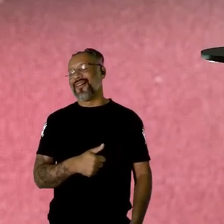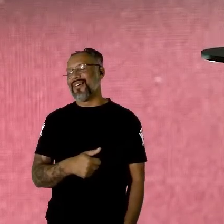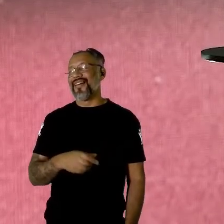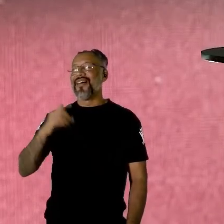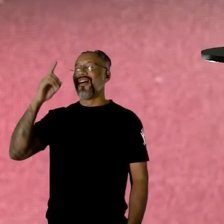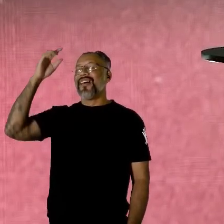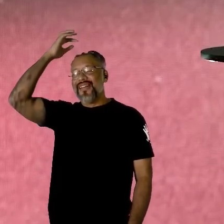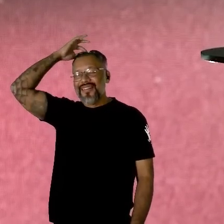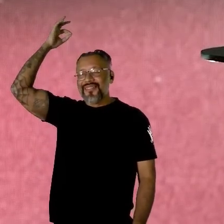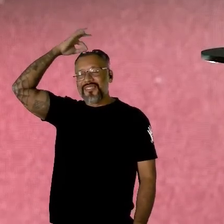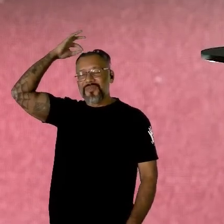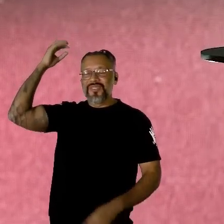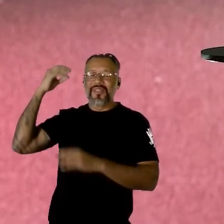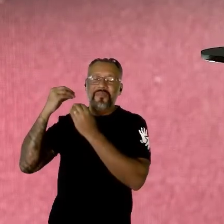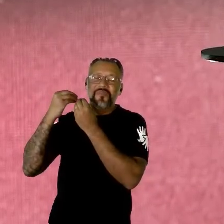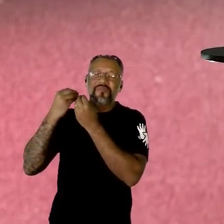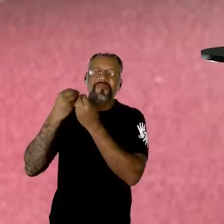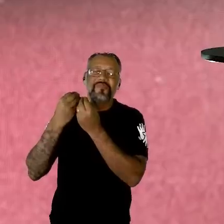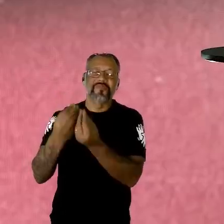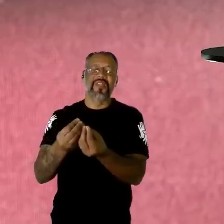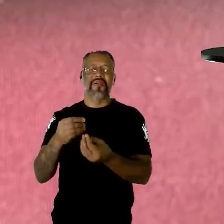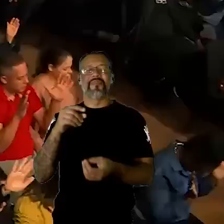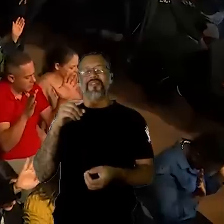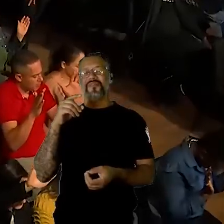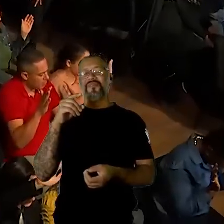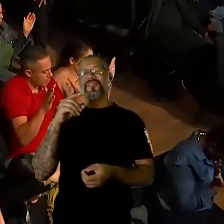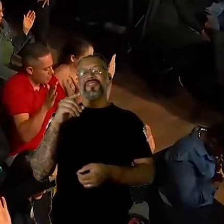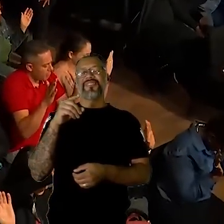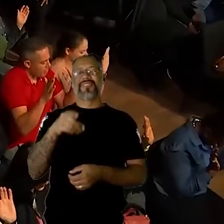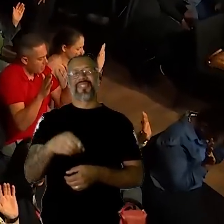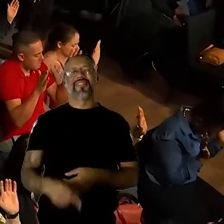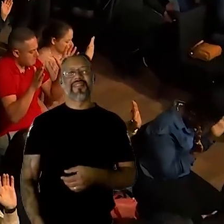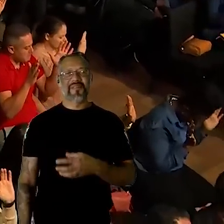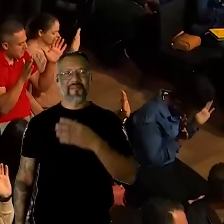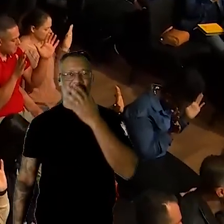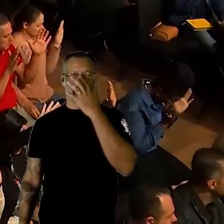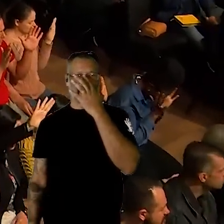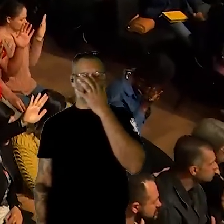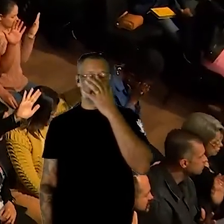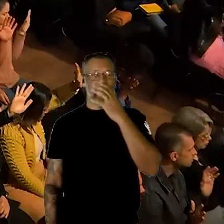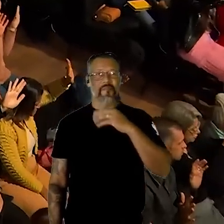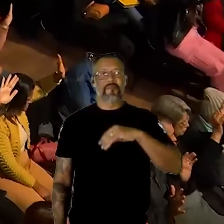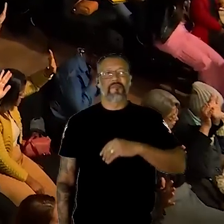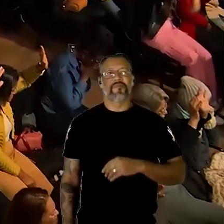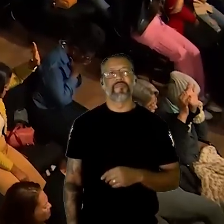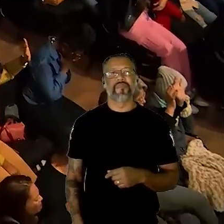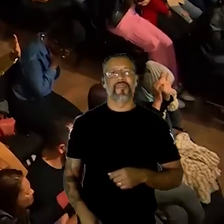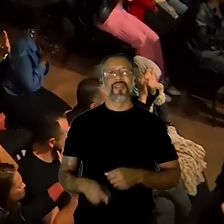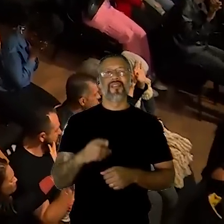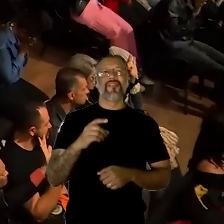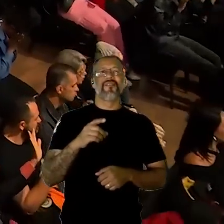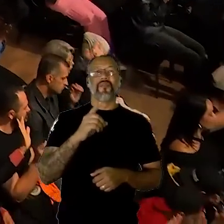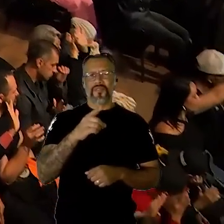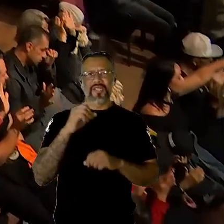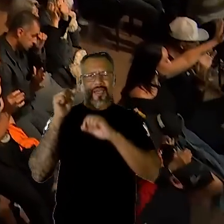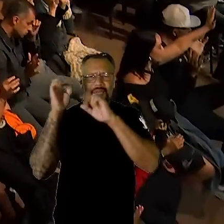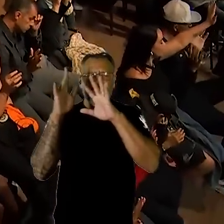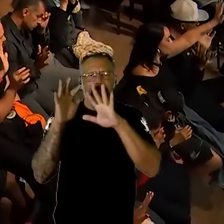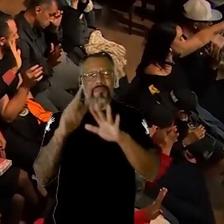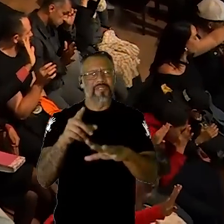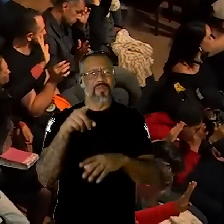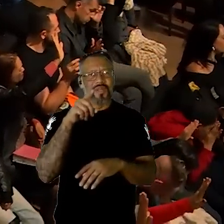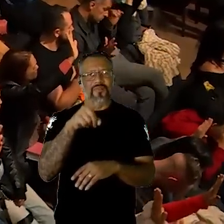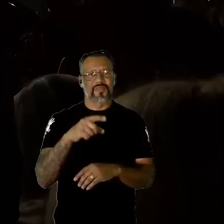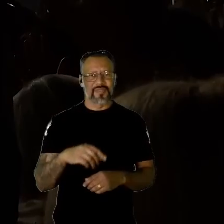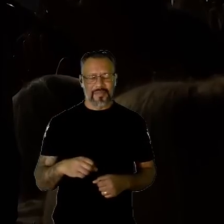respiro do reponho de outro você é uma fonte inesgotável você não é poço você é fonte poço seca a fonte não seca você não é poço